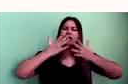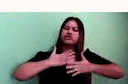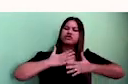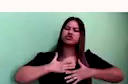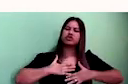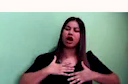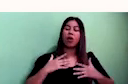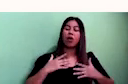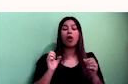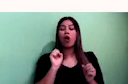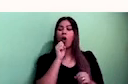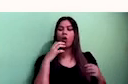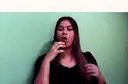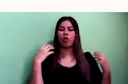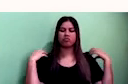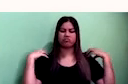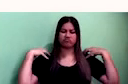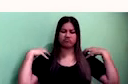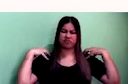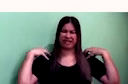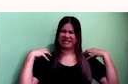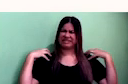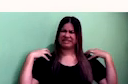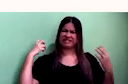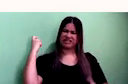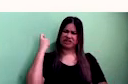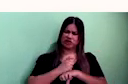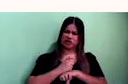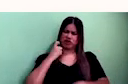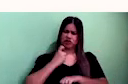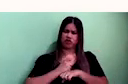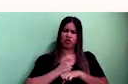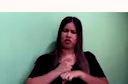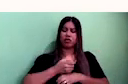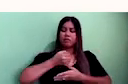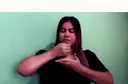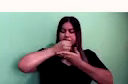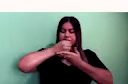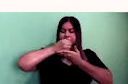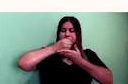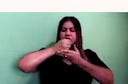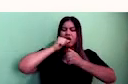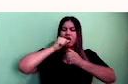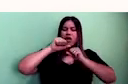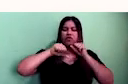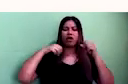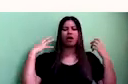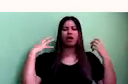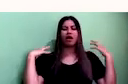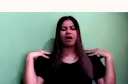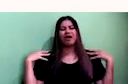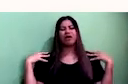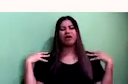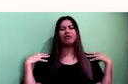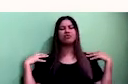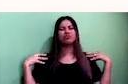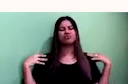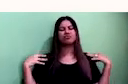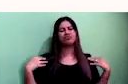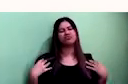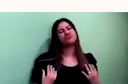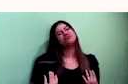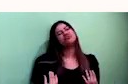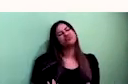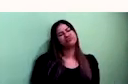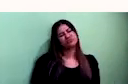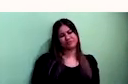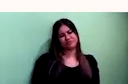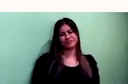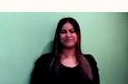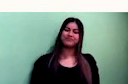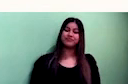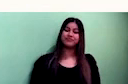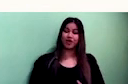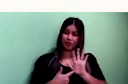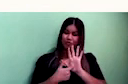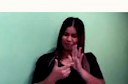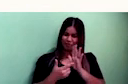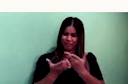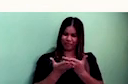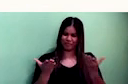ombros, então dá aquela relaxada. Então, você pode usar os óleos essenciais de diversas formas, como eu vou mostrar aqui para vocês,